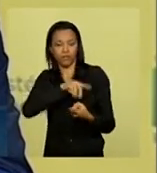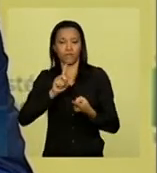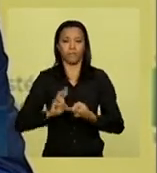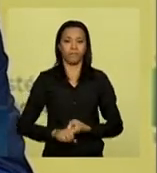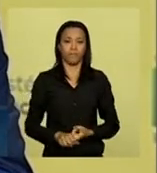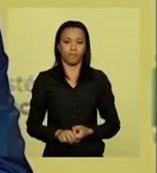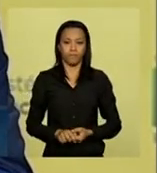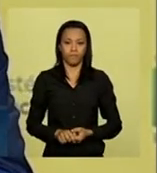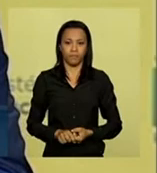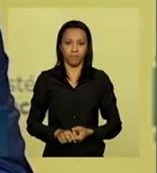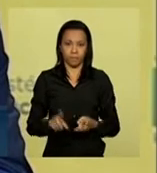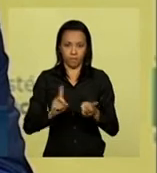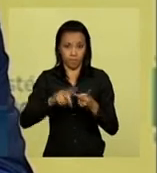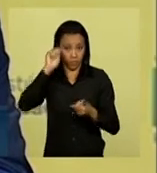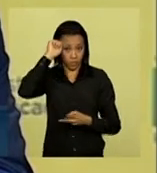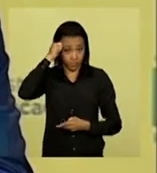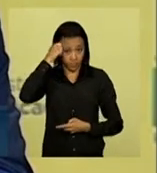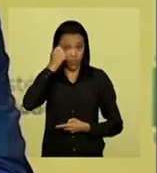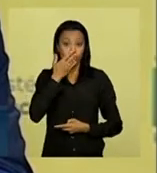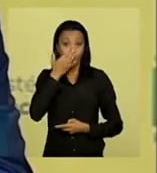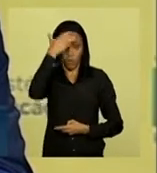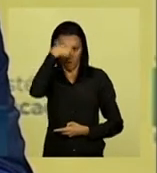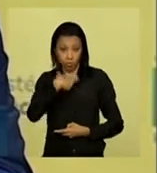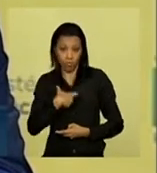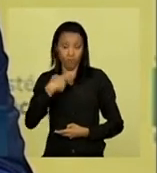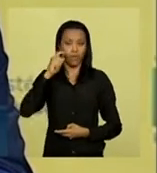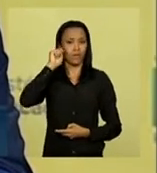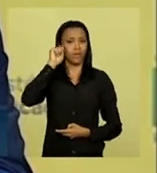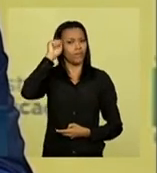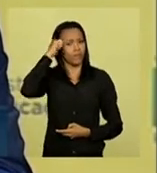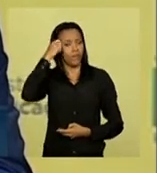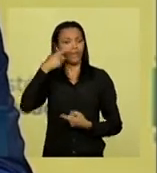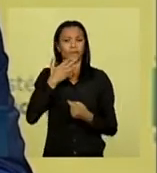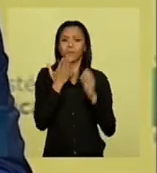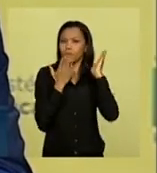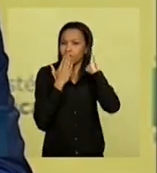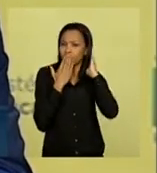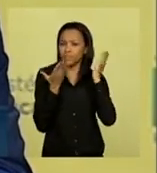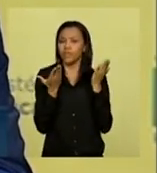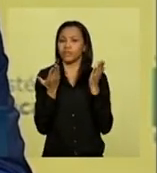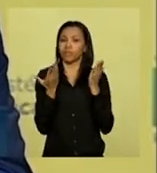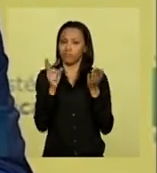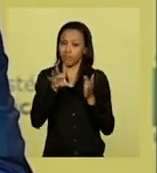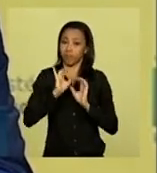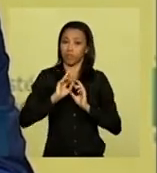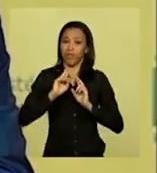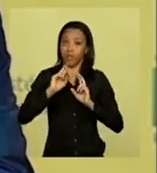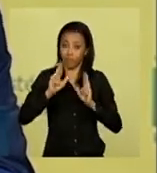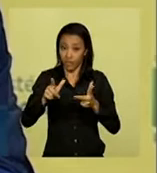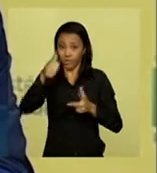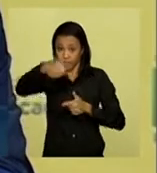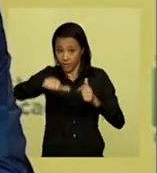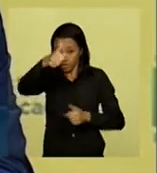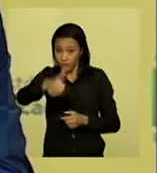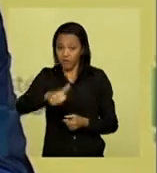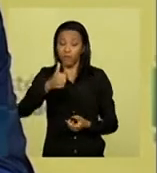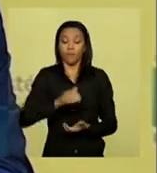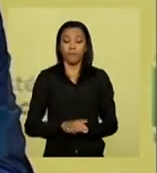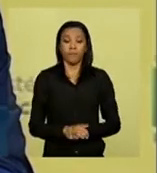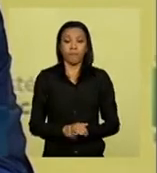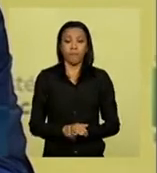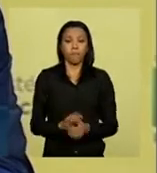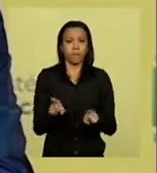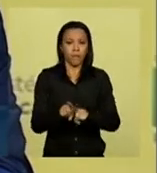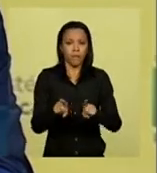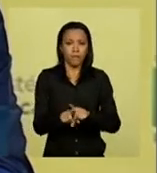por o raça negros indígenas têm uma participação específica é proporcional ao